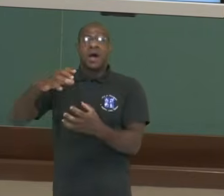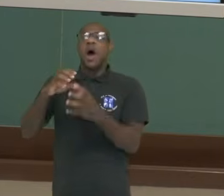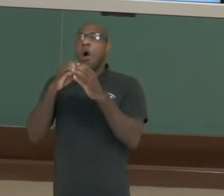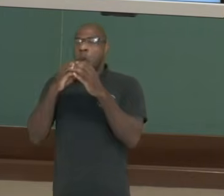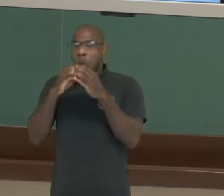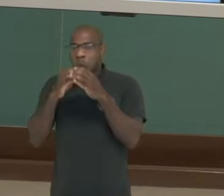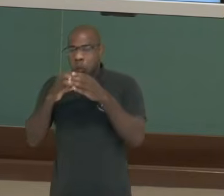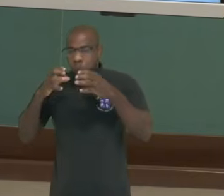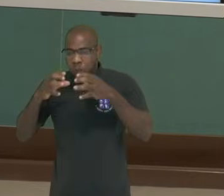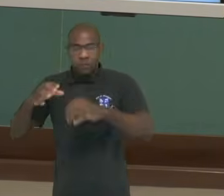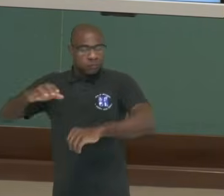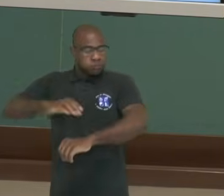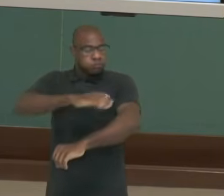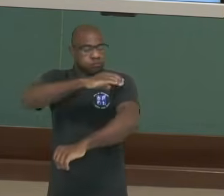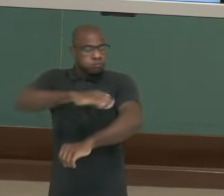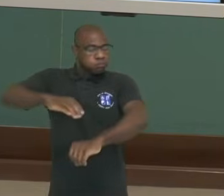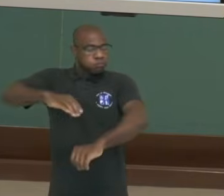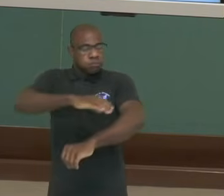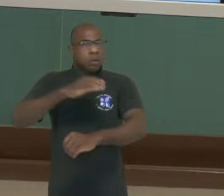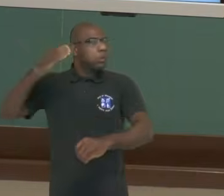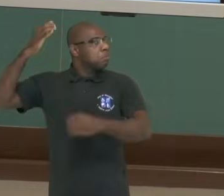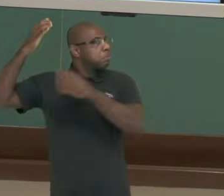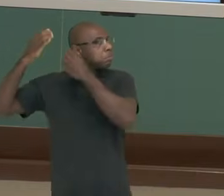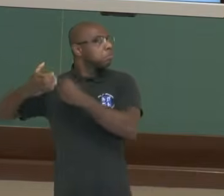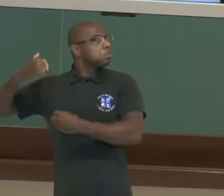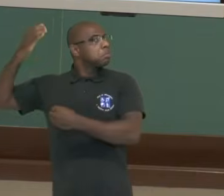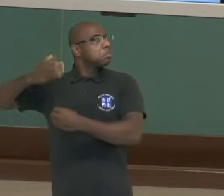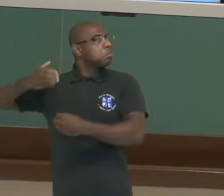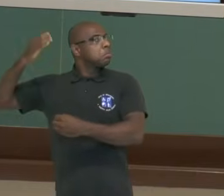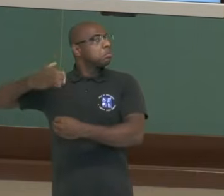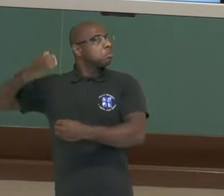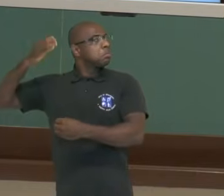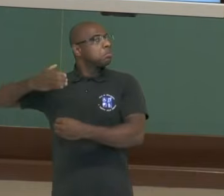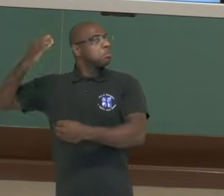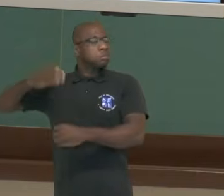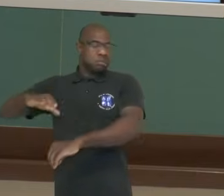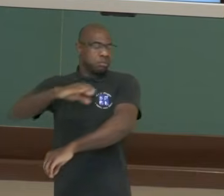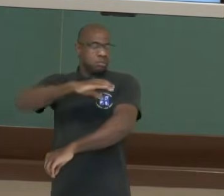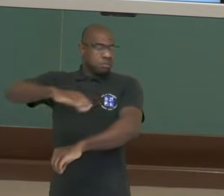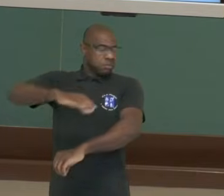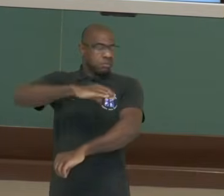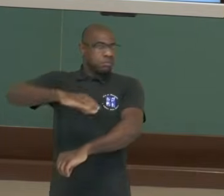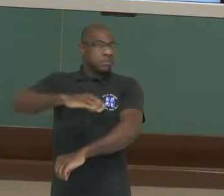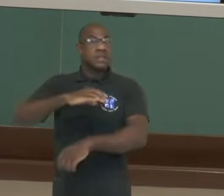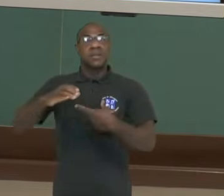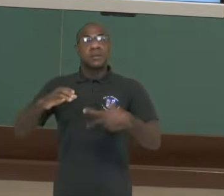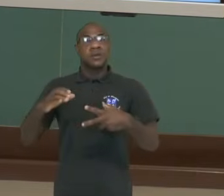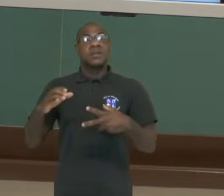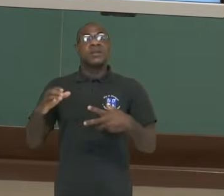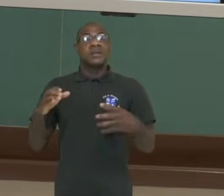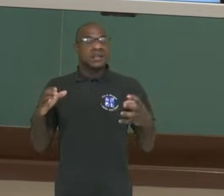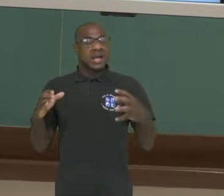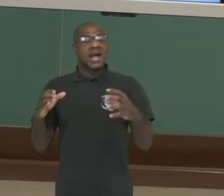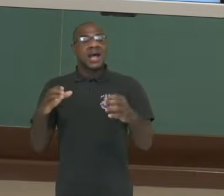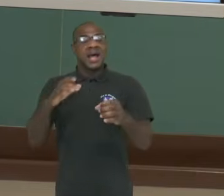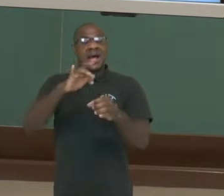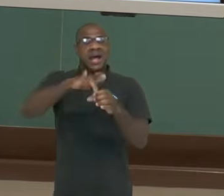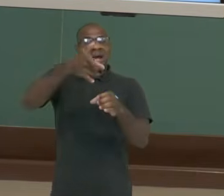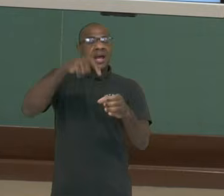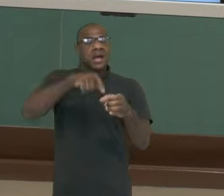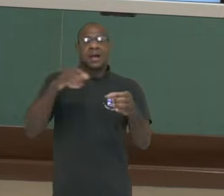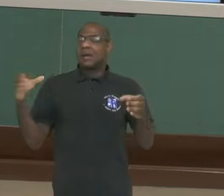nossa pele, ou então alguma peça de roupa de lã, tá? Após isso, nós vamos aproximar a bexiga da lata